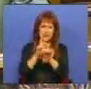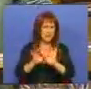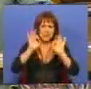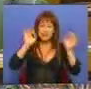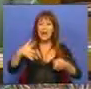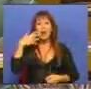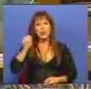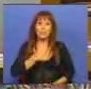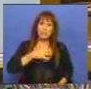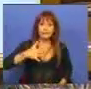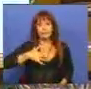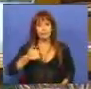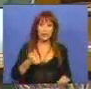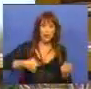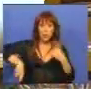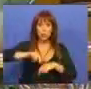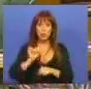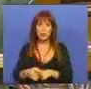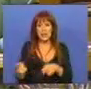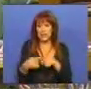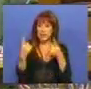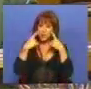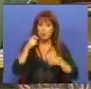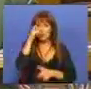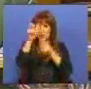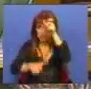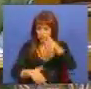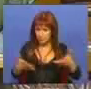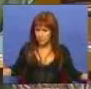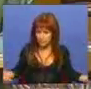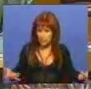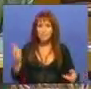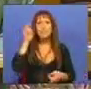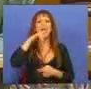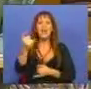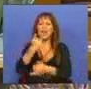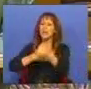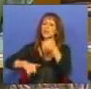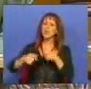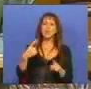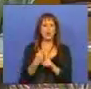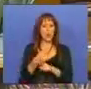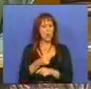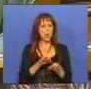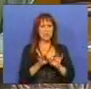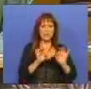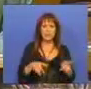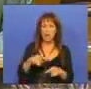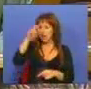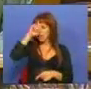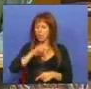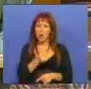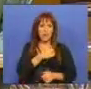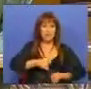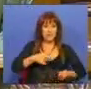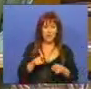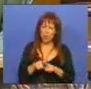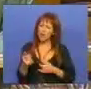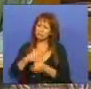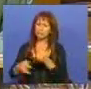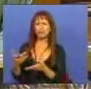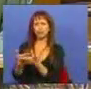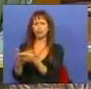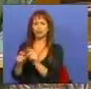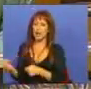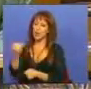naturalmente, o património de todos e o interesse público dos cidadãos. Quem troca o bem comum e a memória de uma cidade pelo negócio,